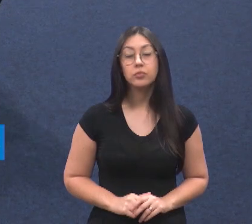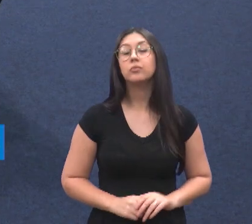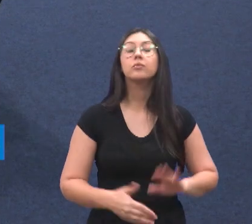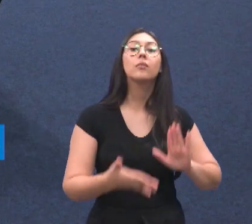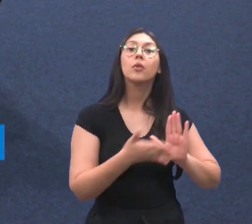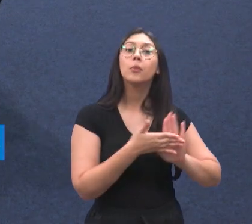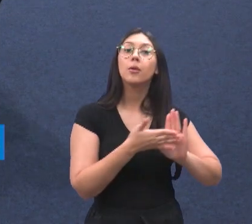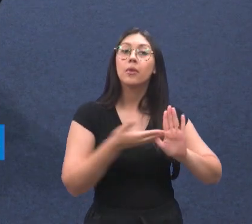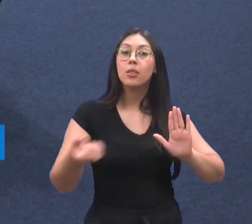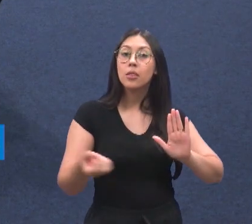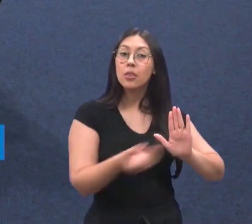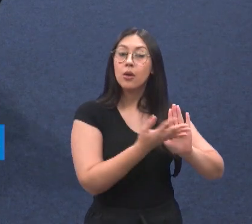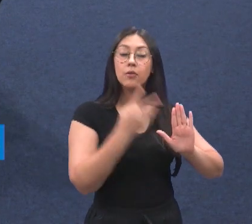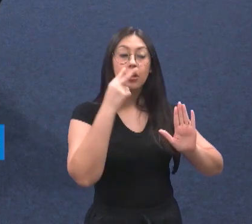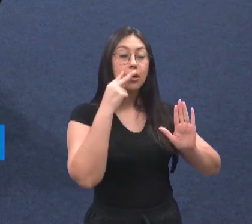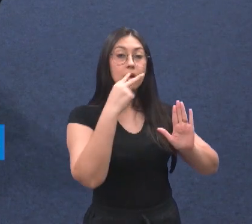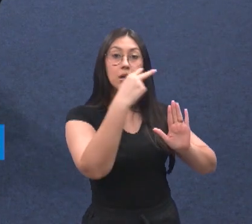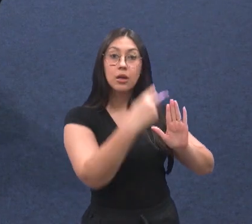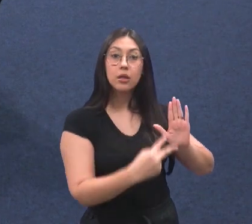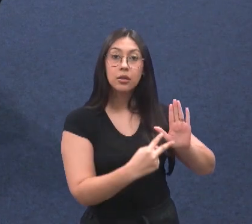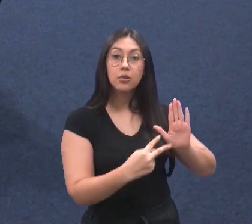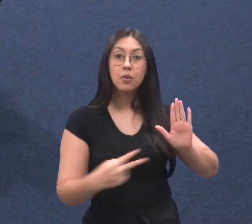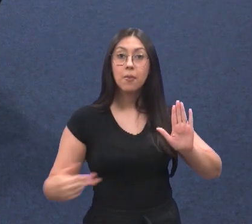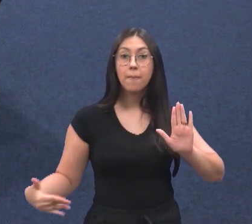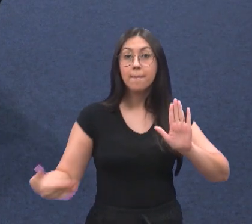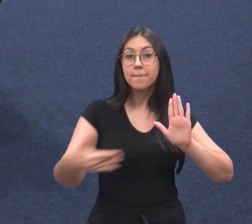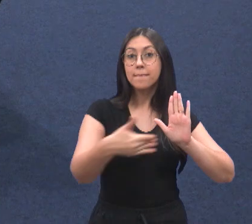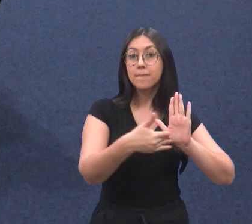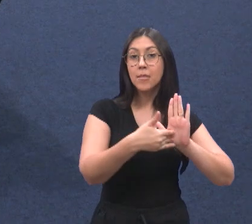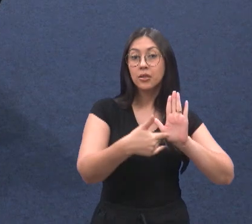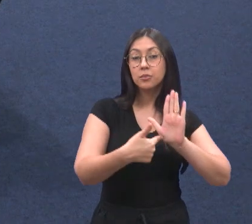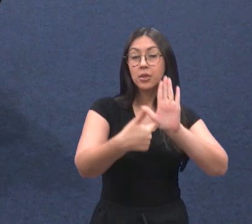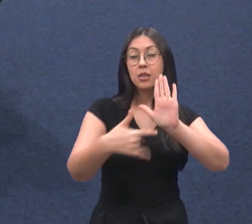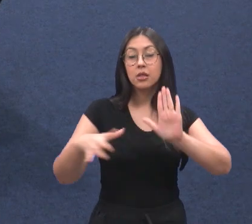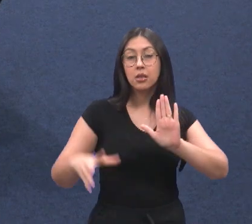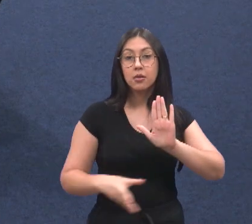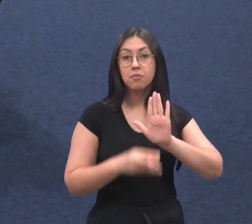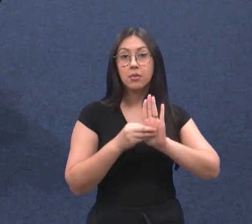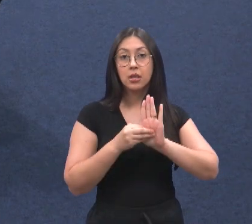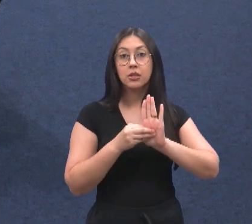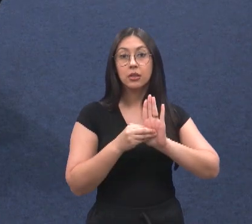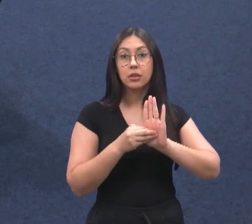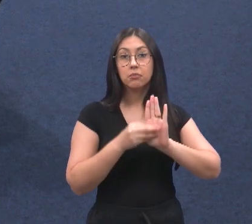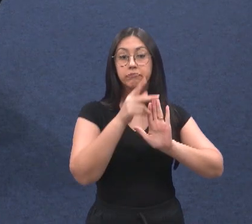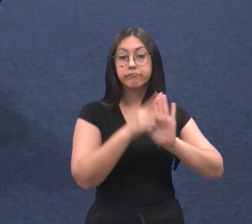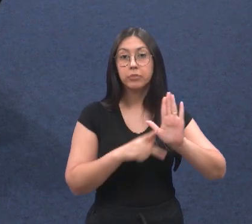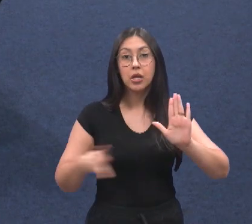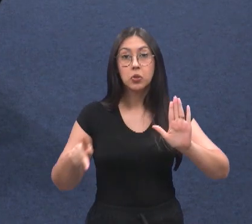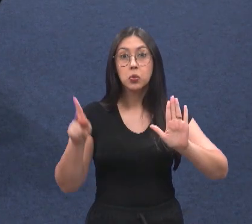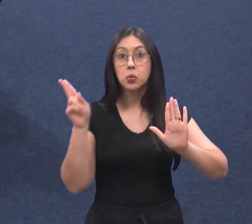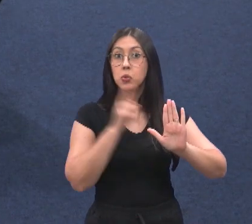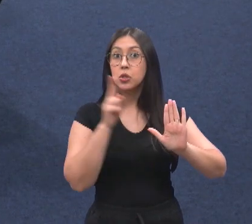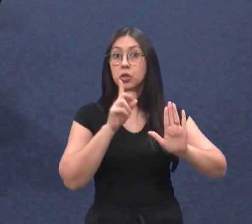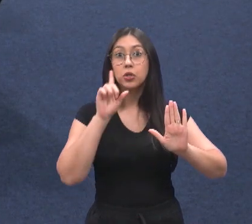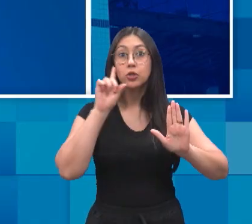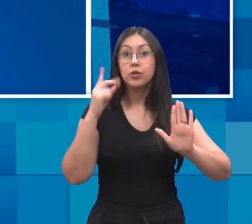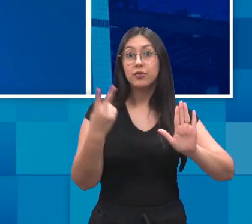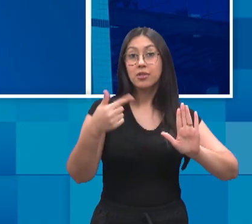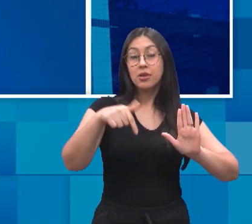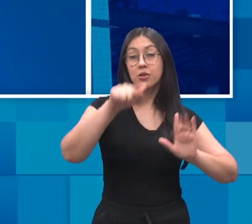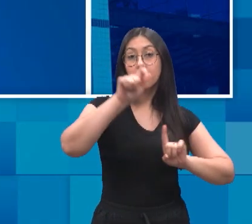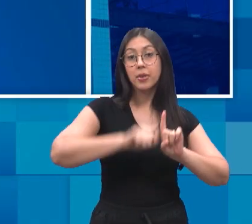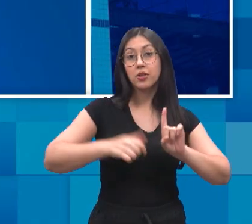Proposituras novas a serem lidas. Término do prazo para apresentação de emendas. Rito urgente, 27 de fevereiro